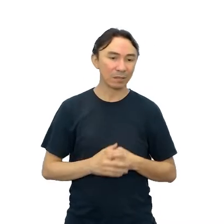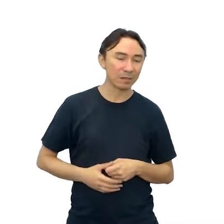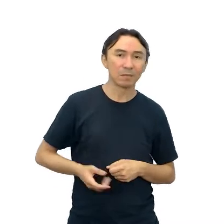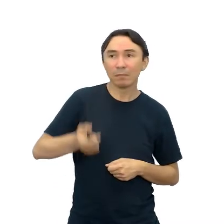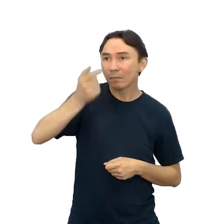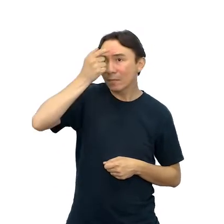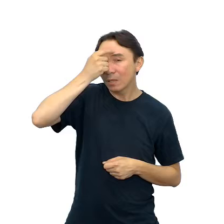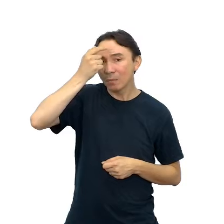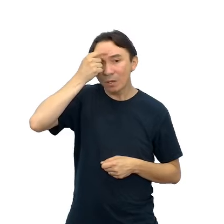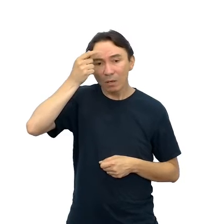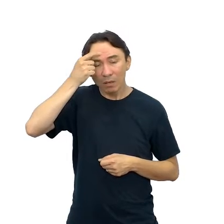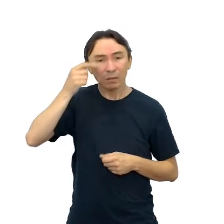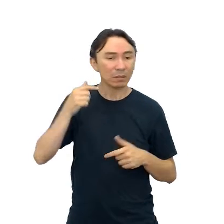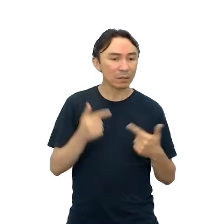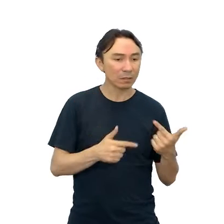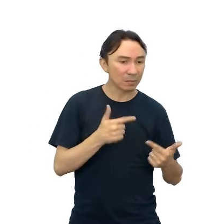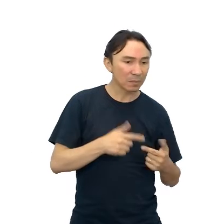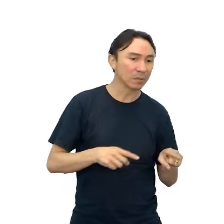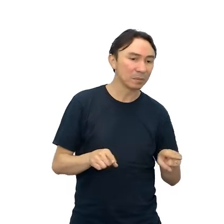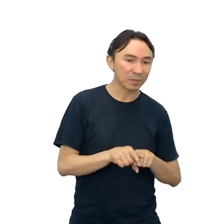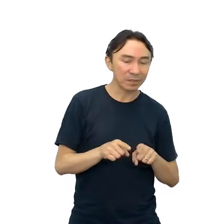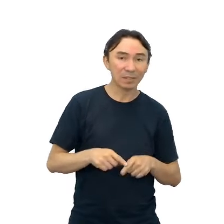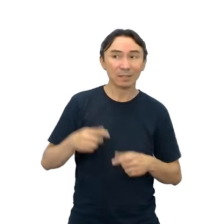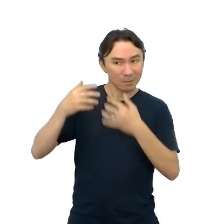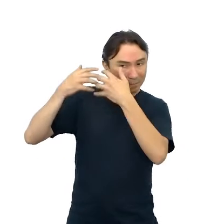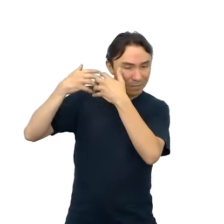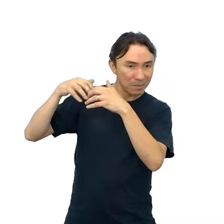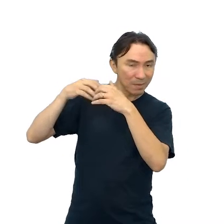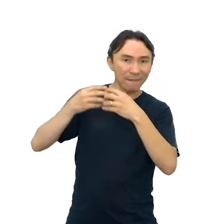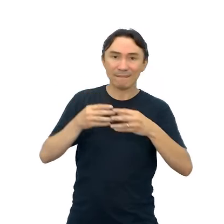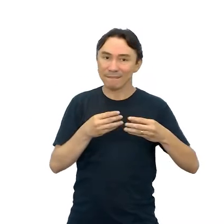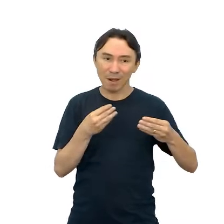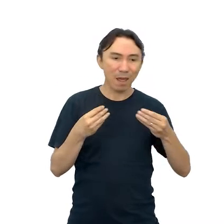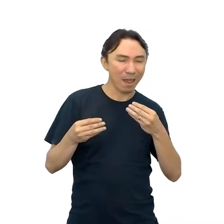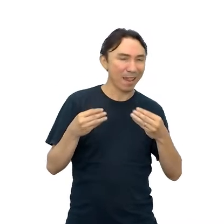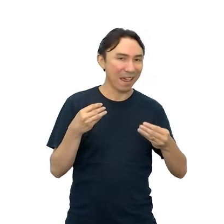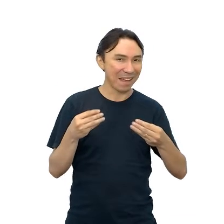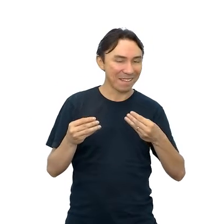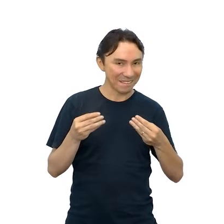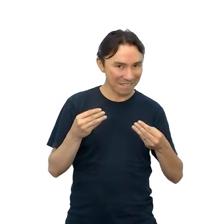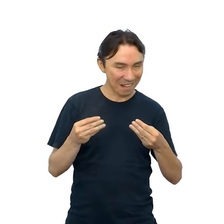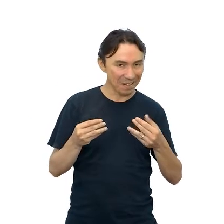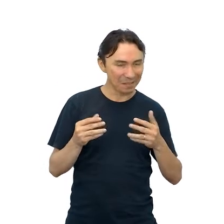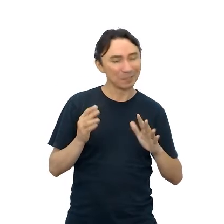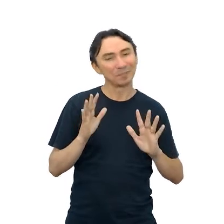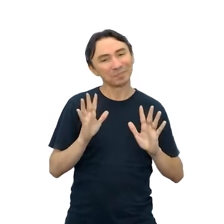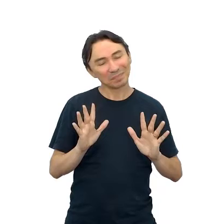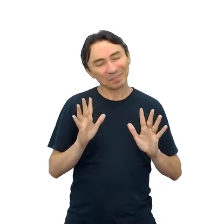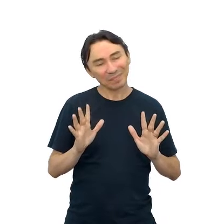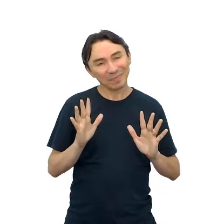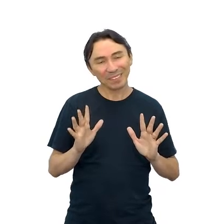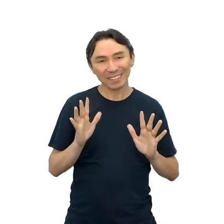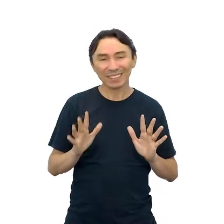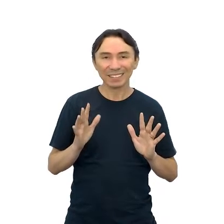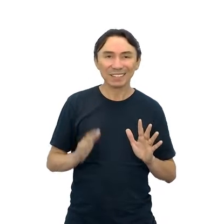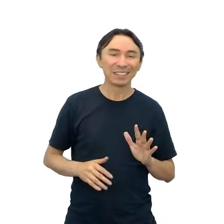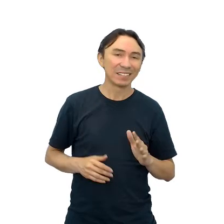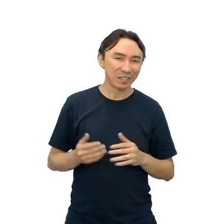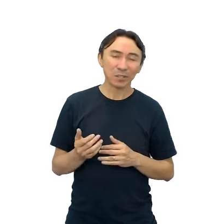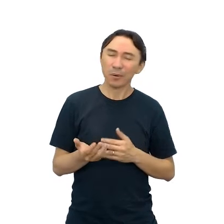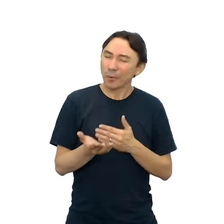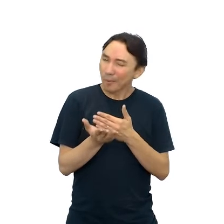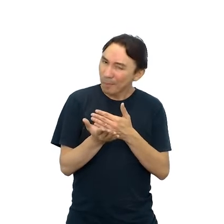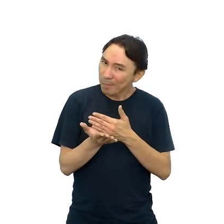cognitiva. Porém, antes de iniciarmos, né, antes de